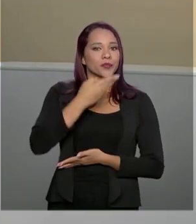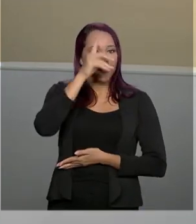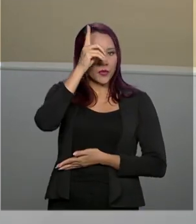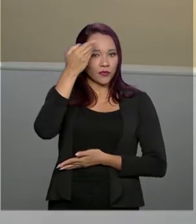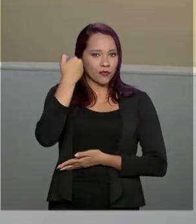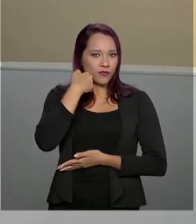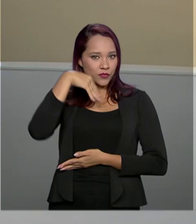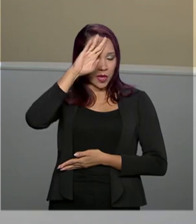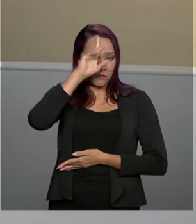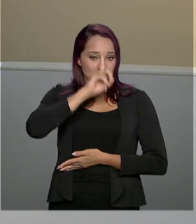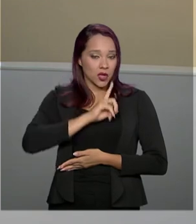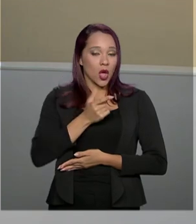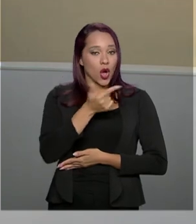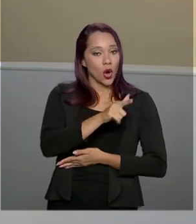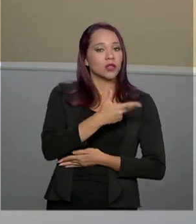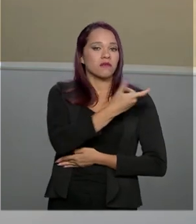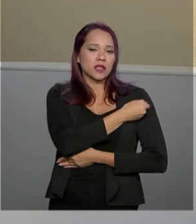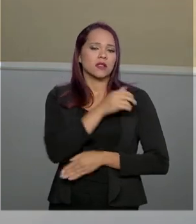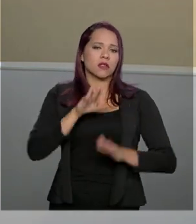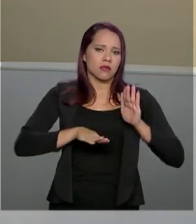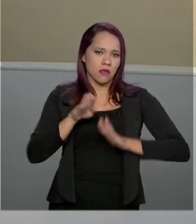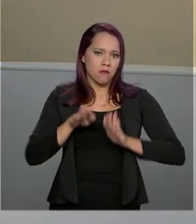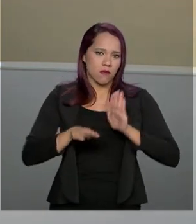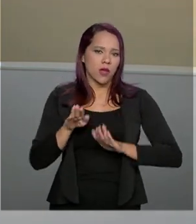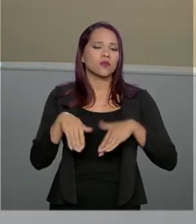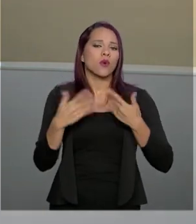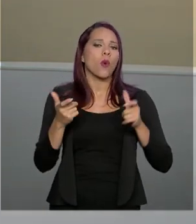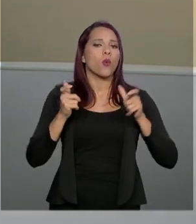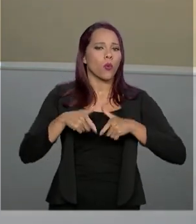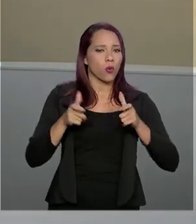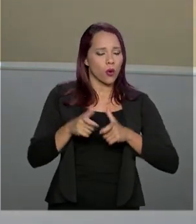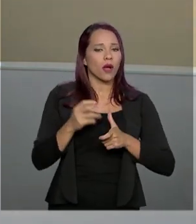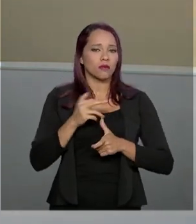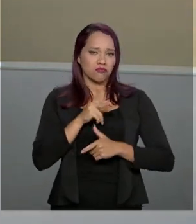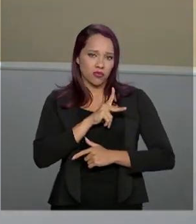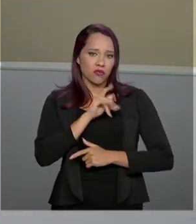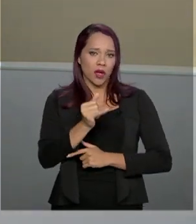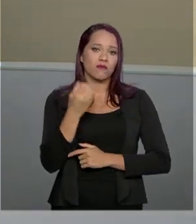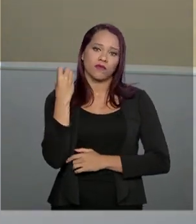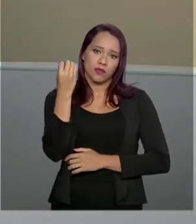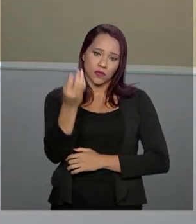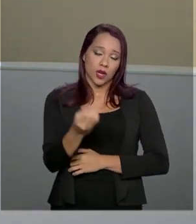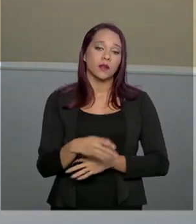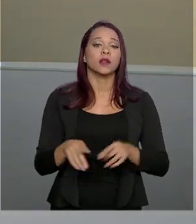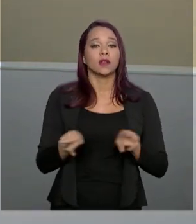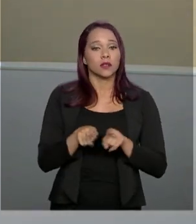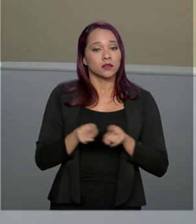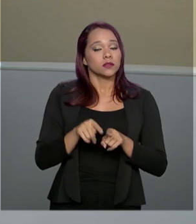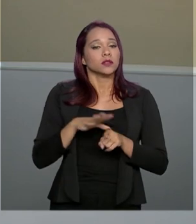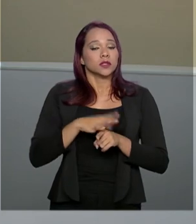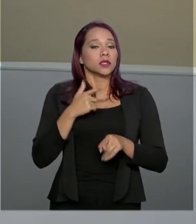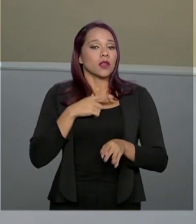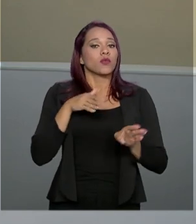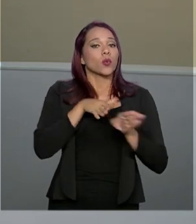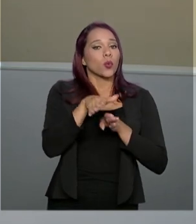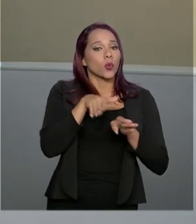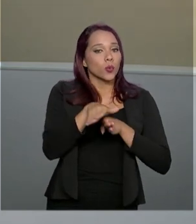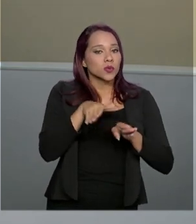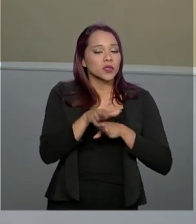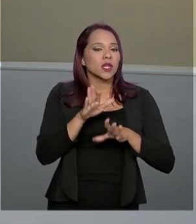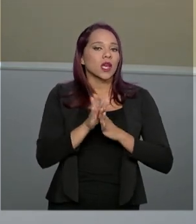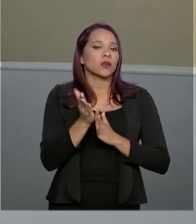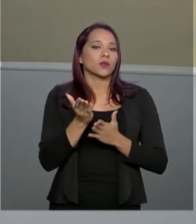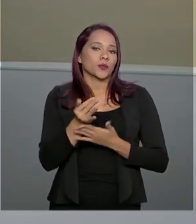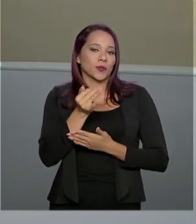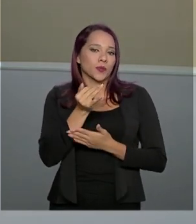vacinas específicas, que variam de acordo com o local que a gente vai. E ele passou algumas orientações sobre